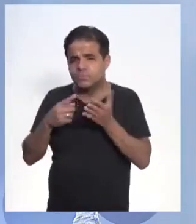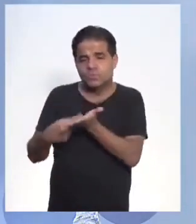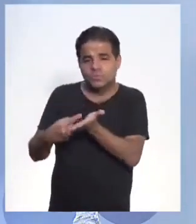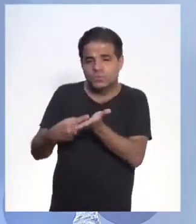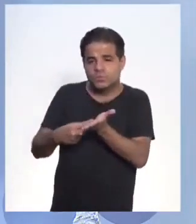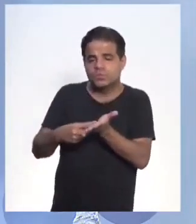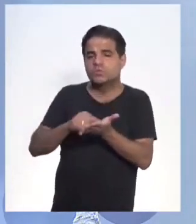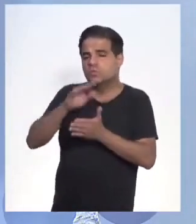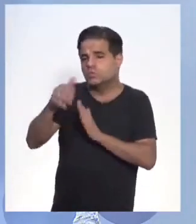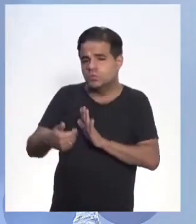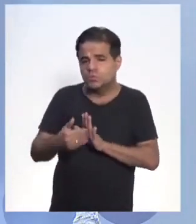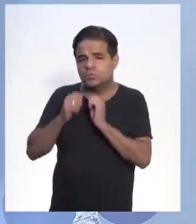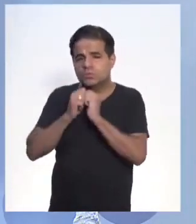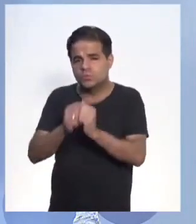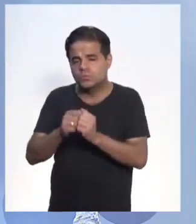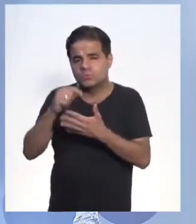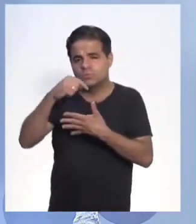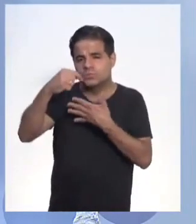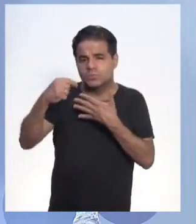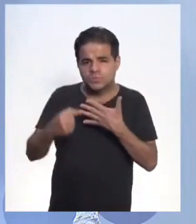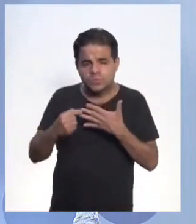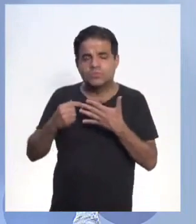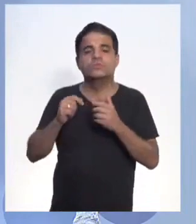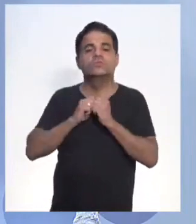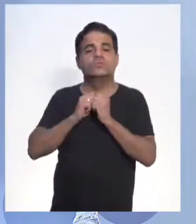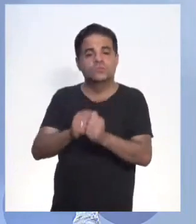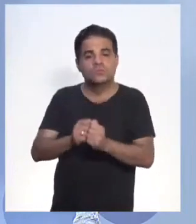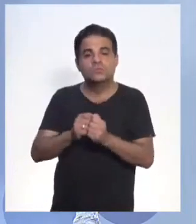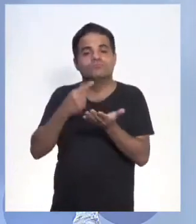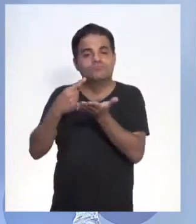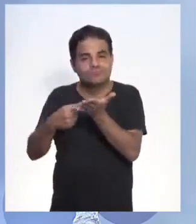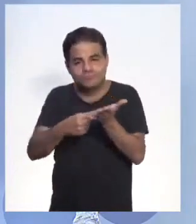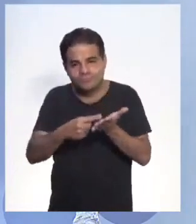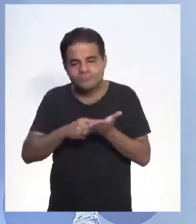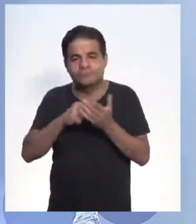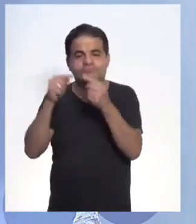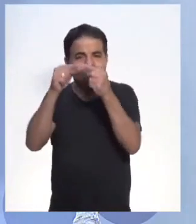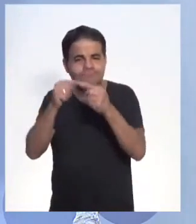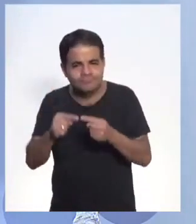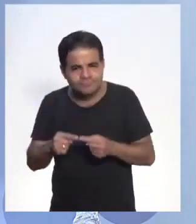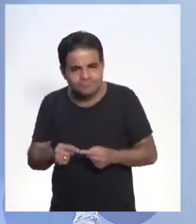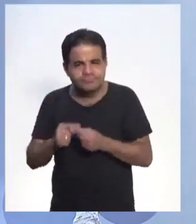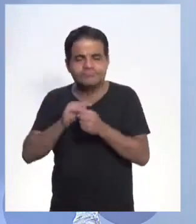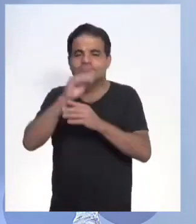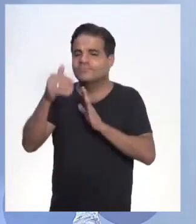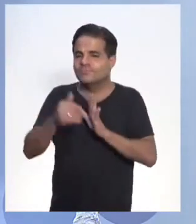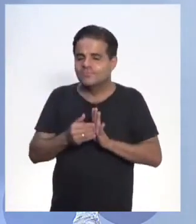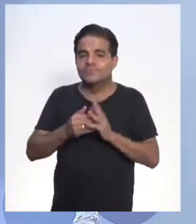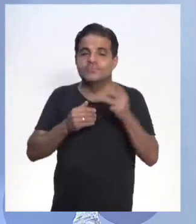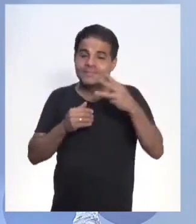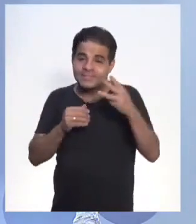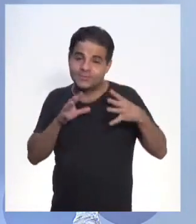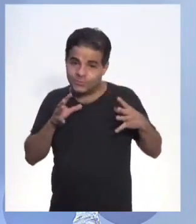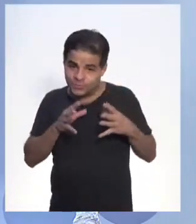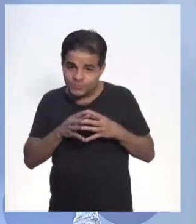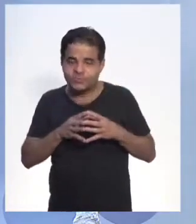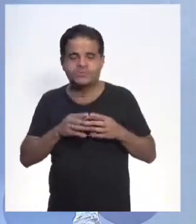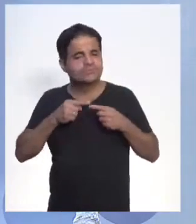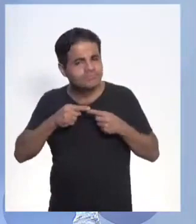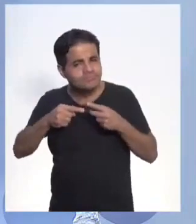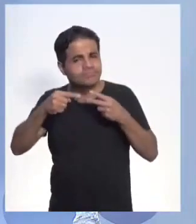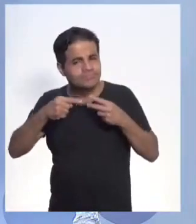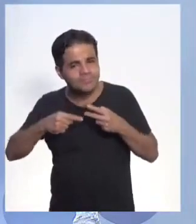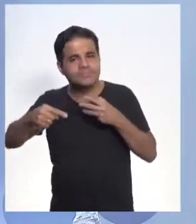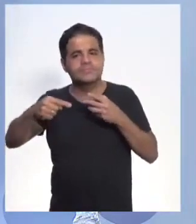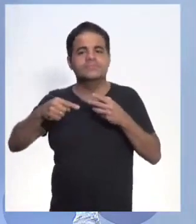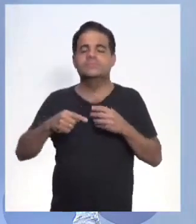combinando com todos os elementos do segundo conjunto, combinando com todos os elementos do terceiro conjunto e assim por